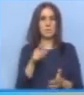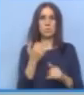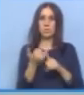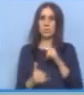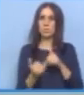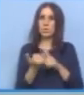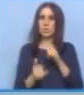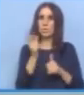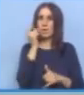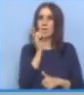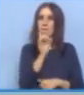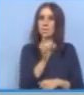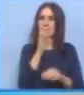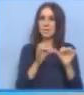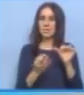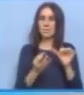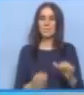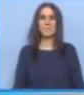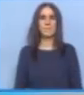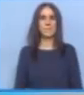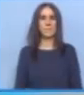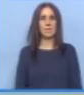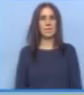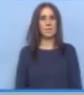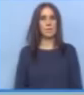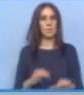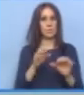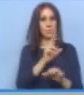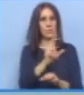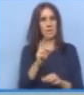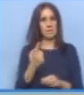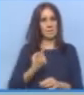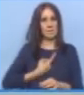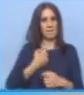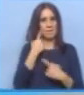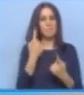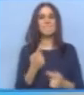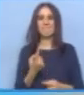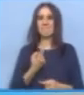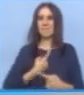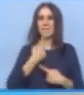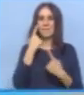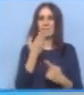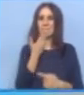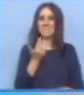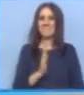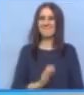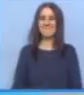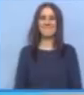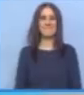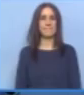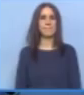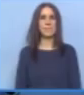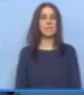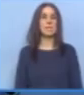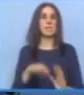risco para quem as diz também, não é? E o missionário deve dizê-las, não é? Deve dizê-las, não pode deixar de dizê-las. Neste programa